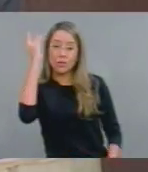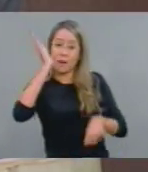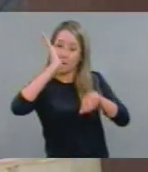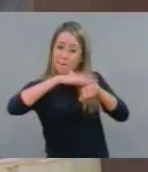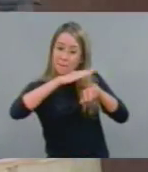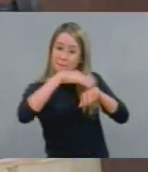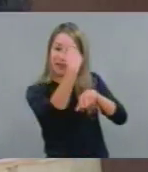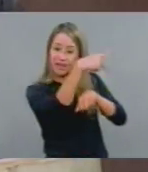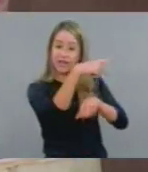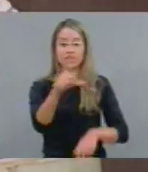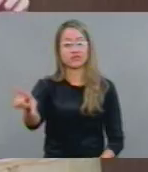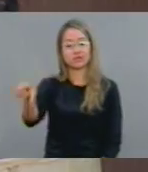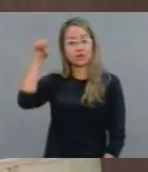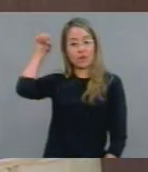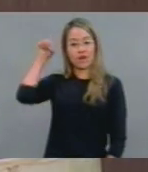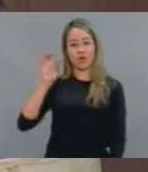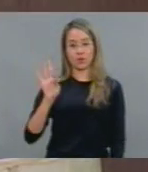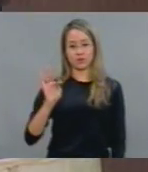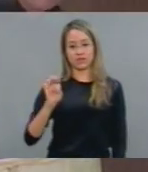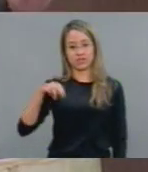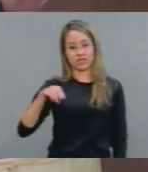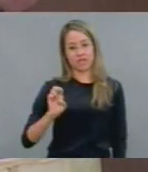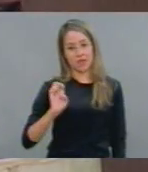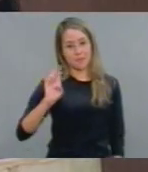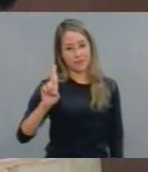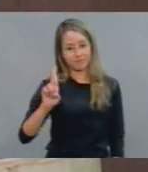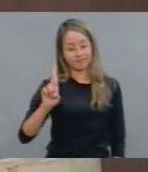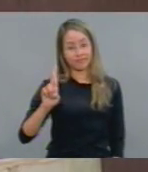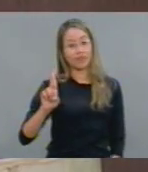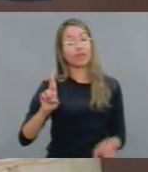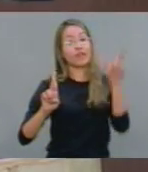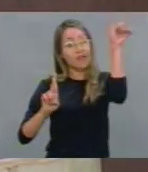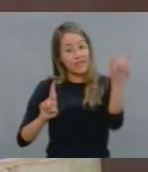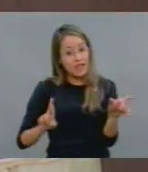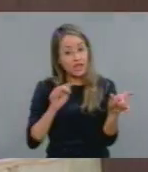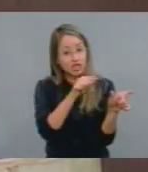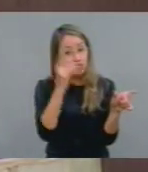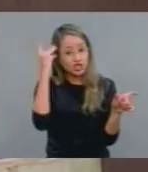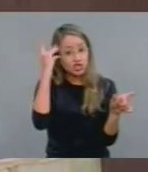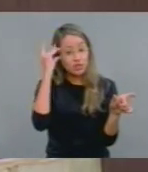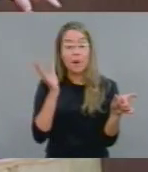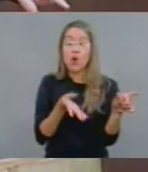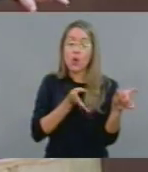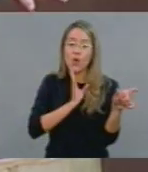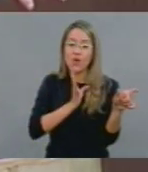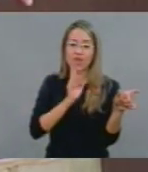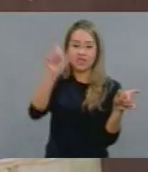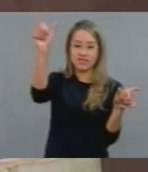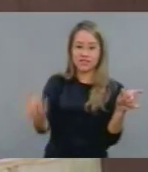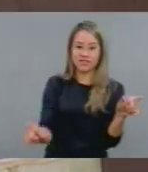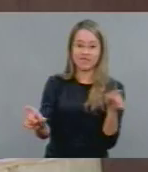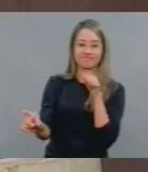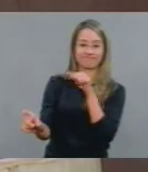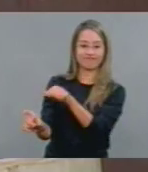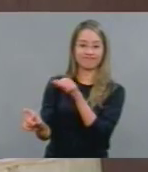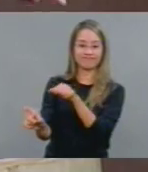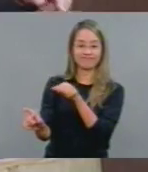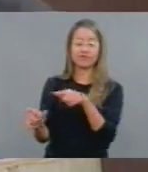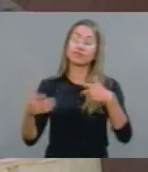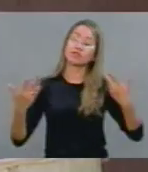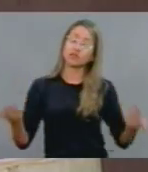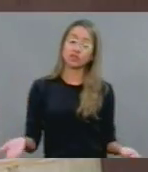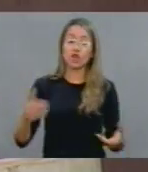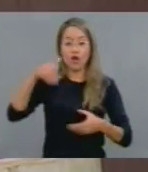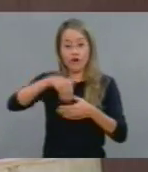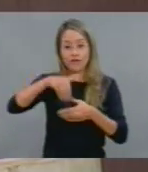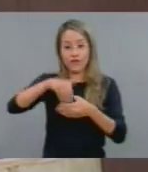governo, nós temos muita tranquilidade, inclusive, para dizer por que a votação do